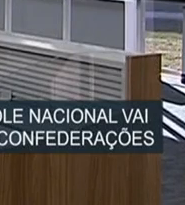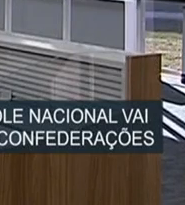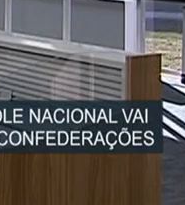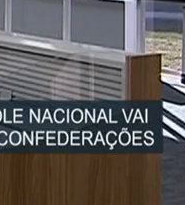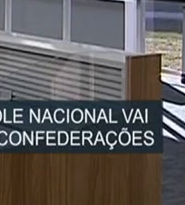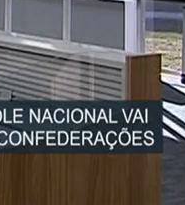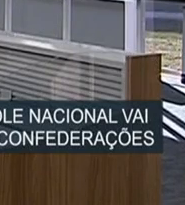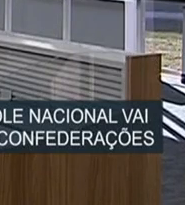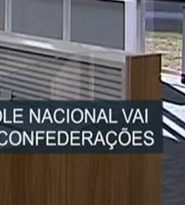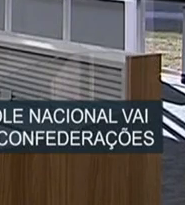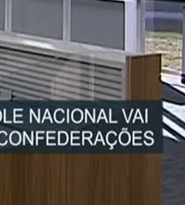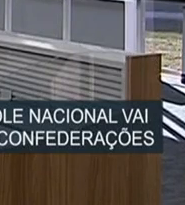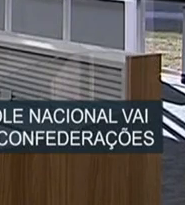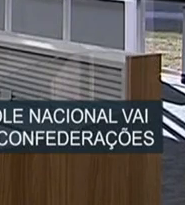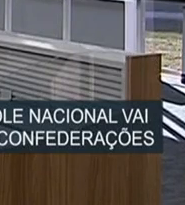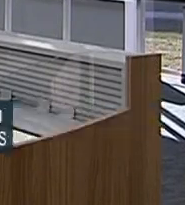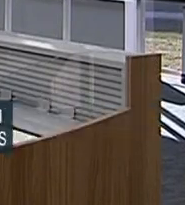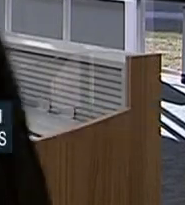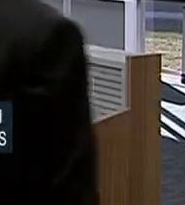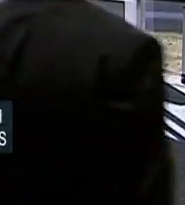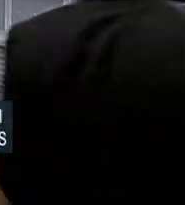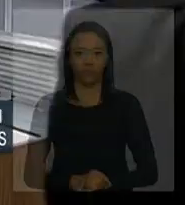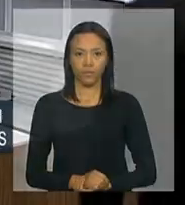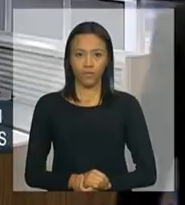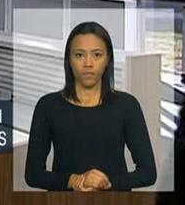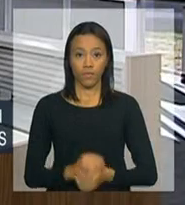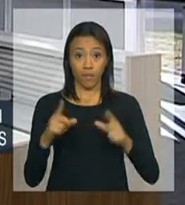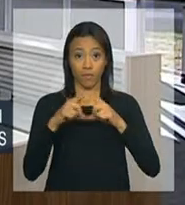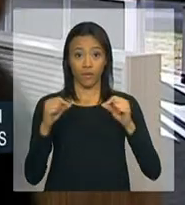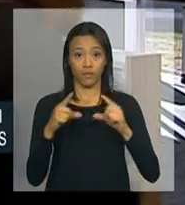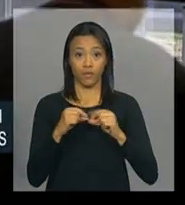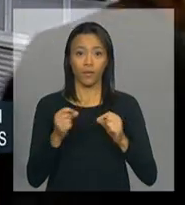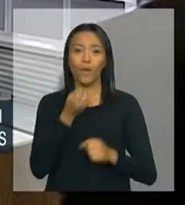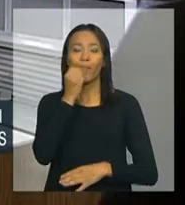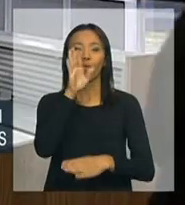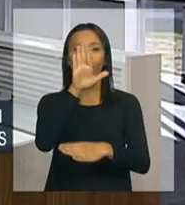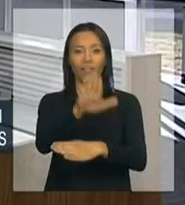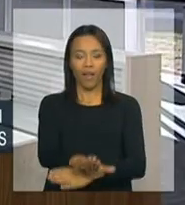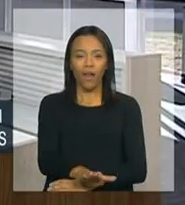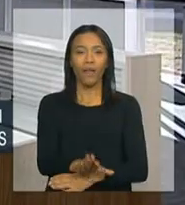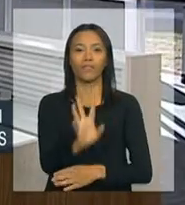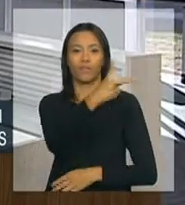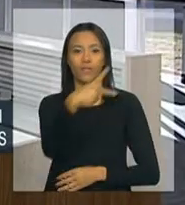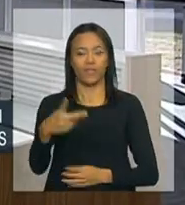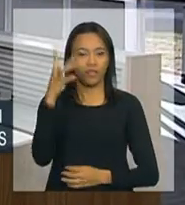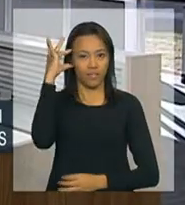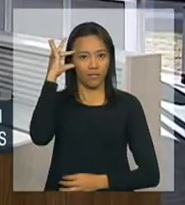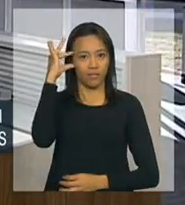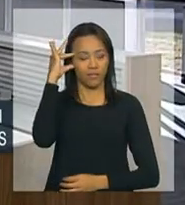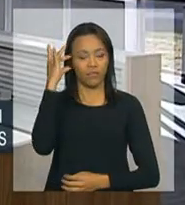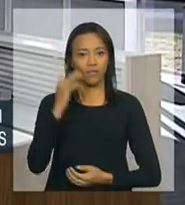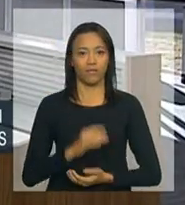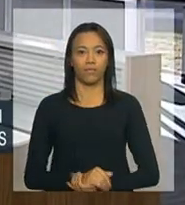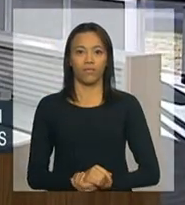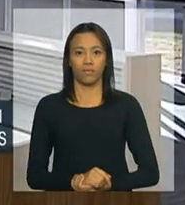Pode falar, vai. Brasília está ouvindo. Boa tarde, presidente Dilma.